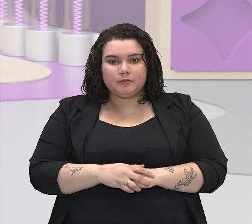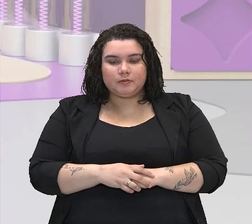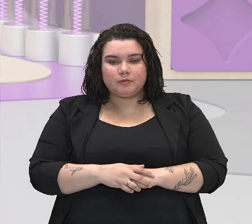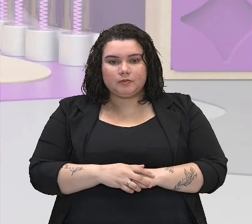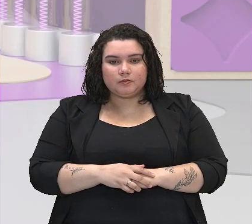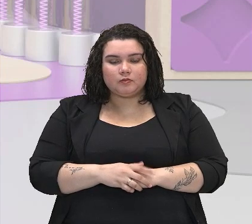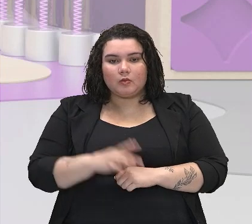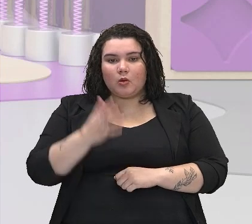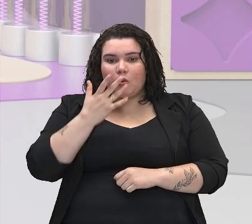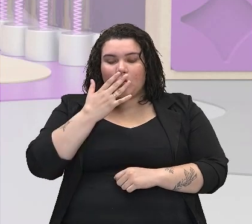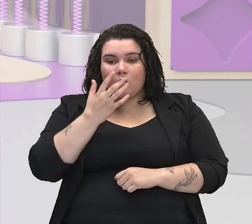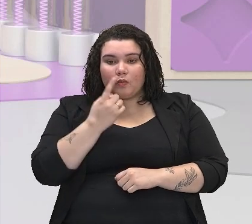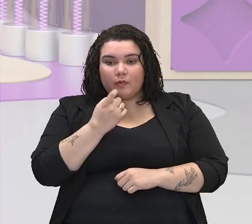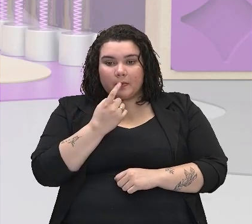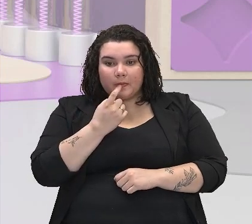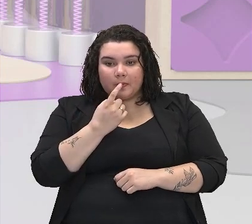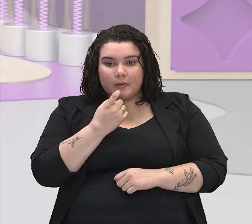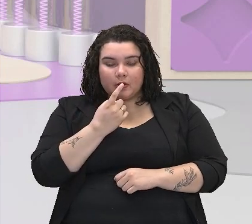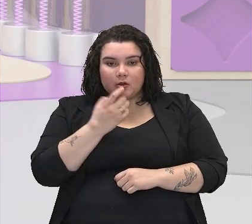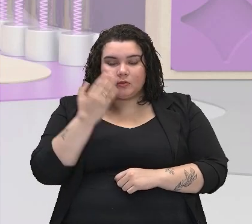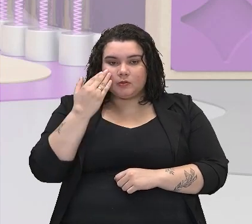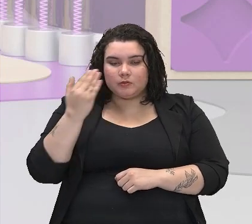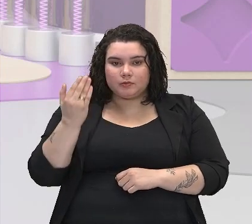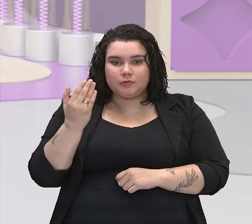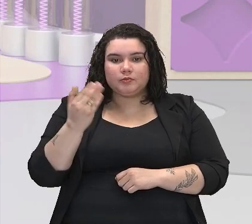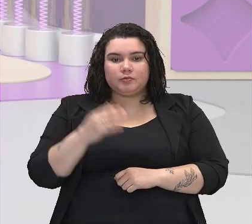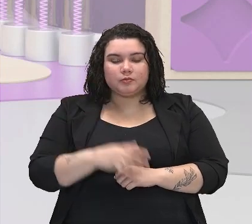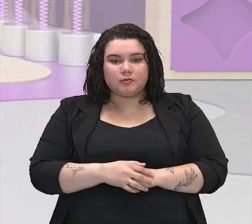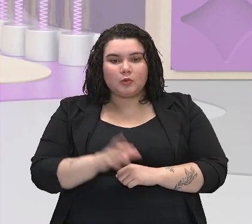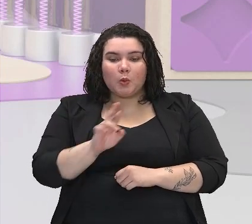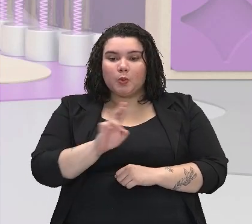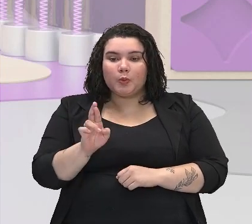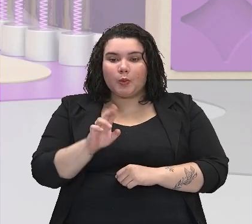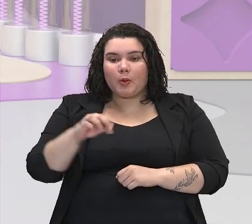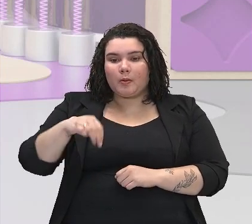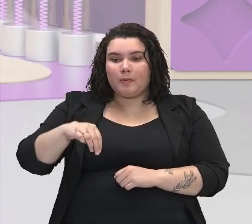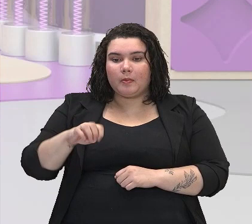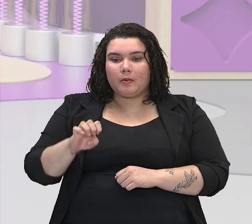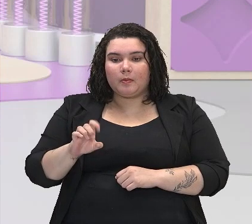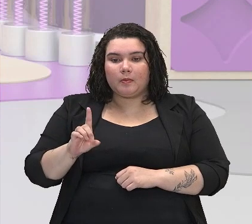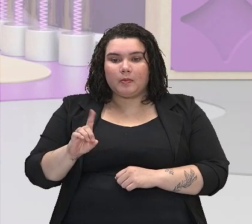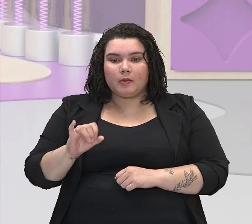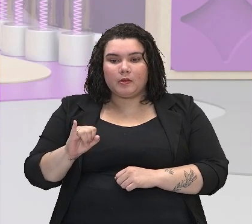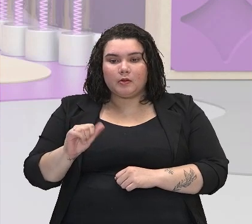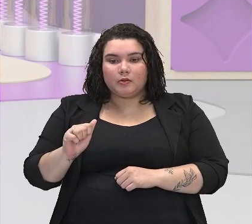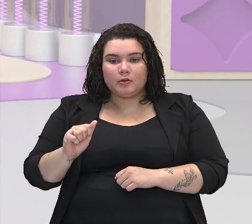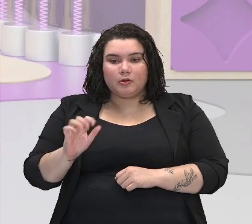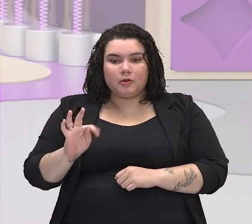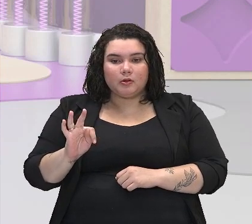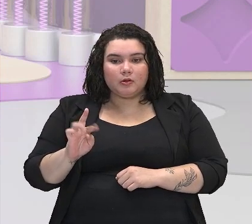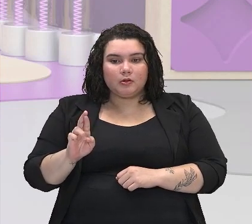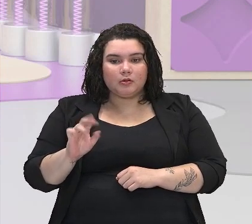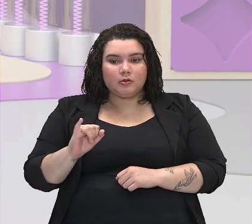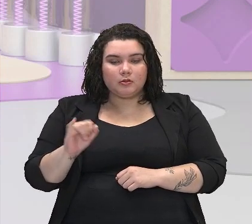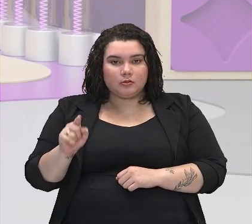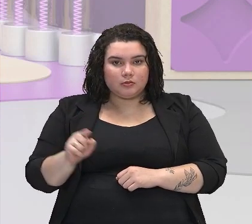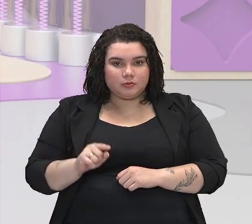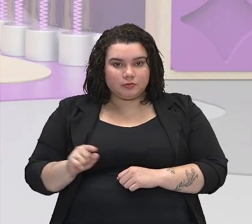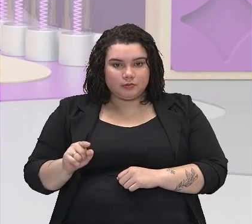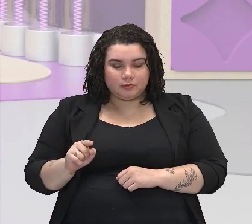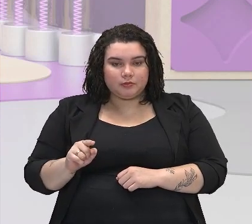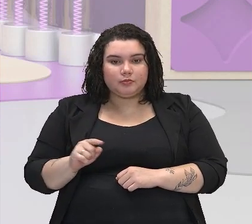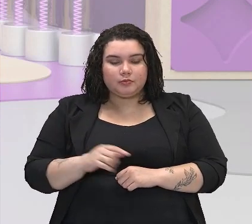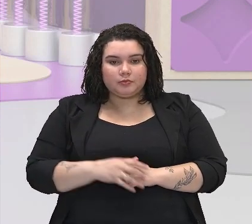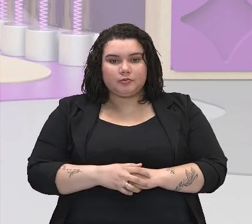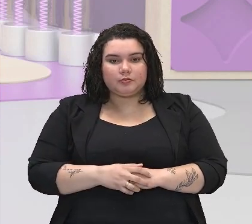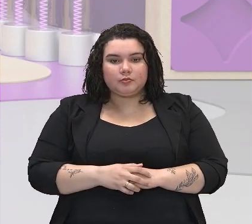De vermelho, né? O nome mediatriz, tá? Reparem que